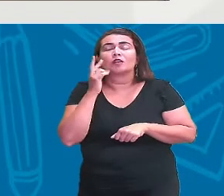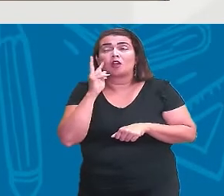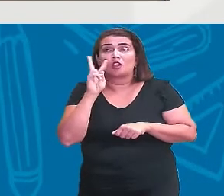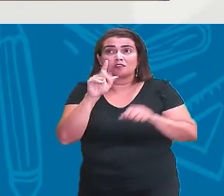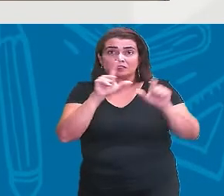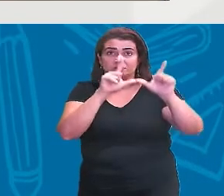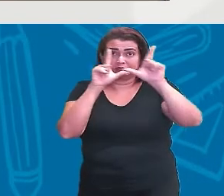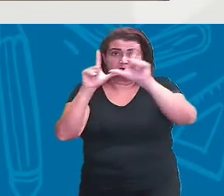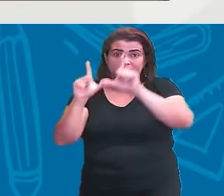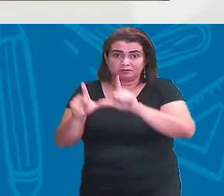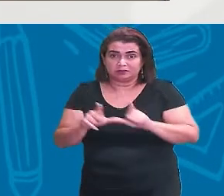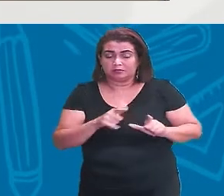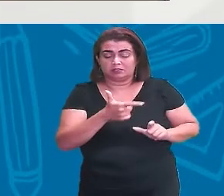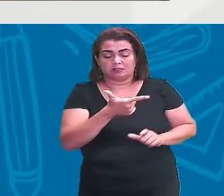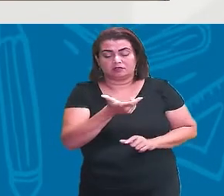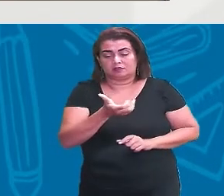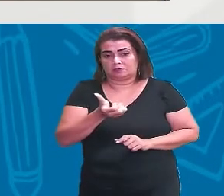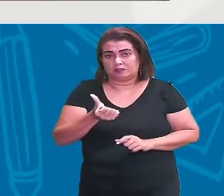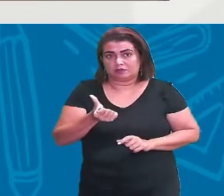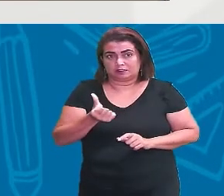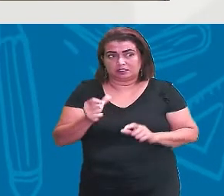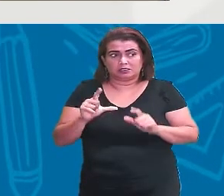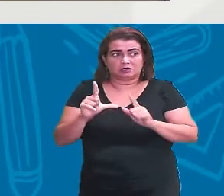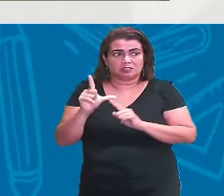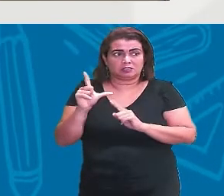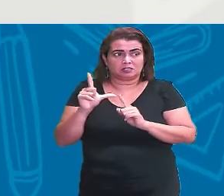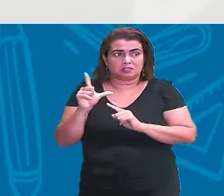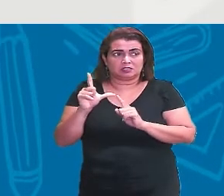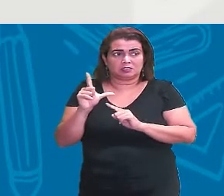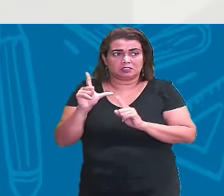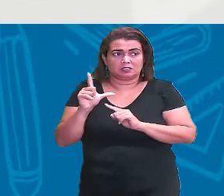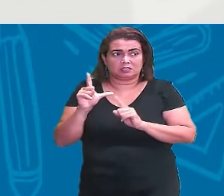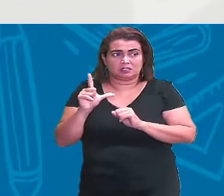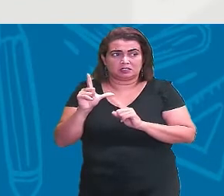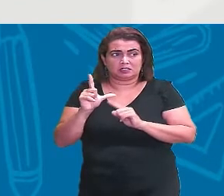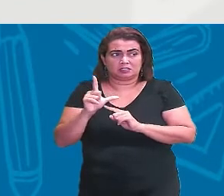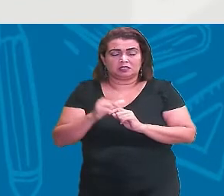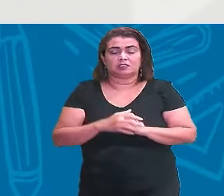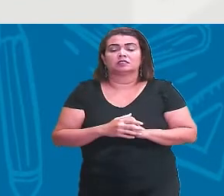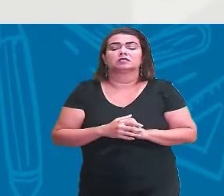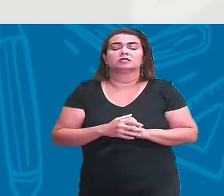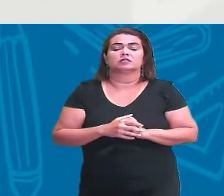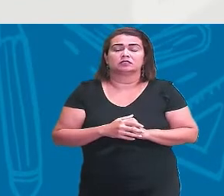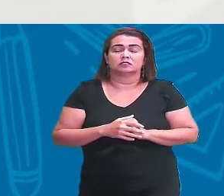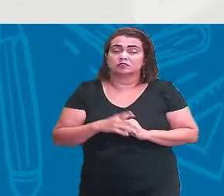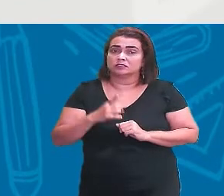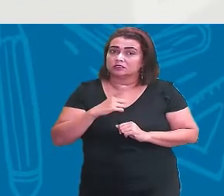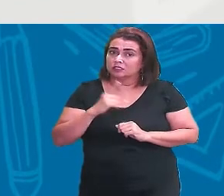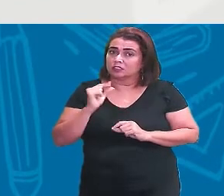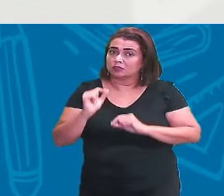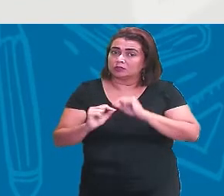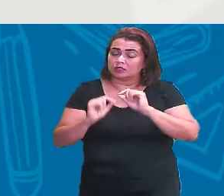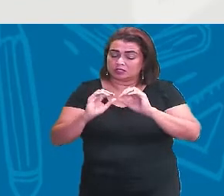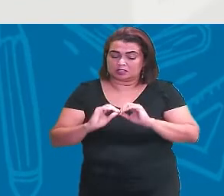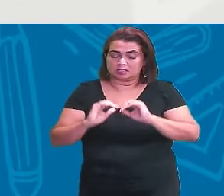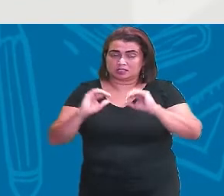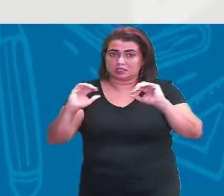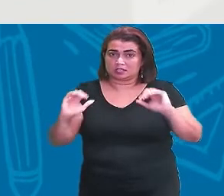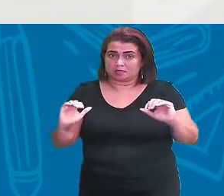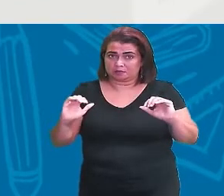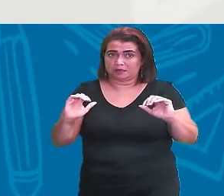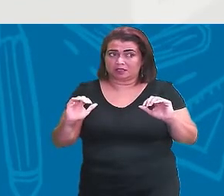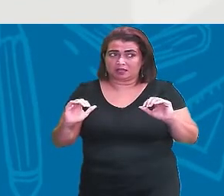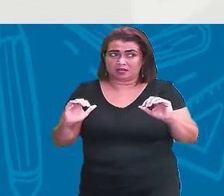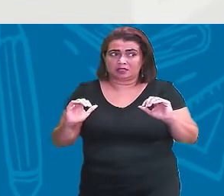letrinhas, são 26 letrinhas, tá bom? E do nosso alfabeto, a gente tem separadamente, quando a